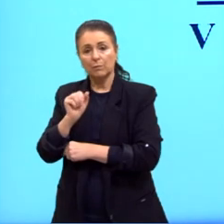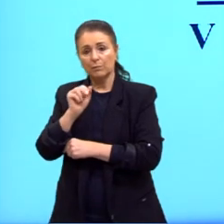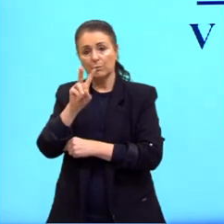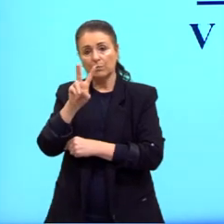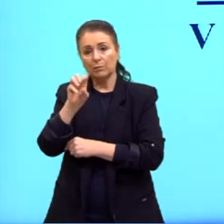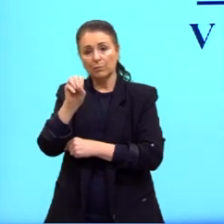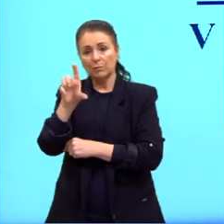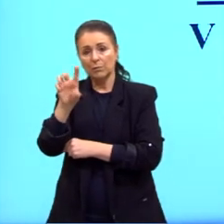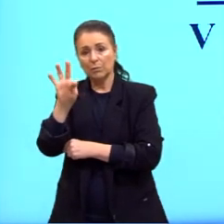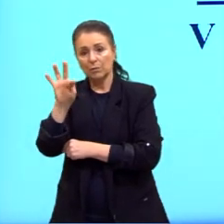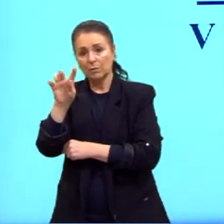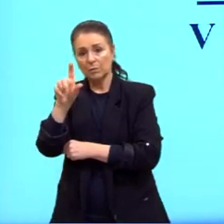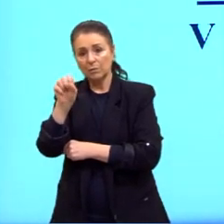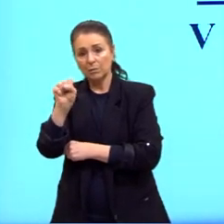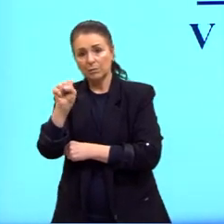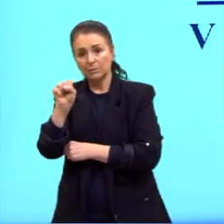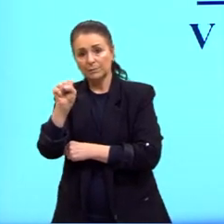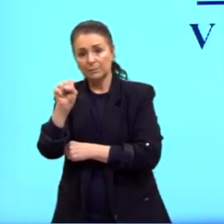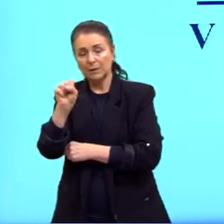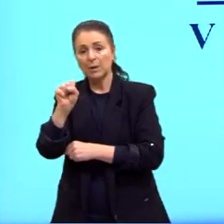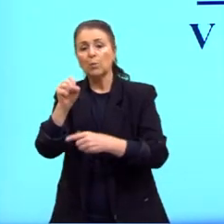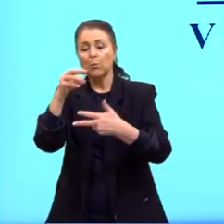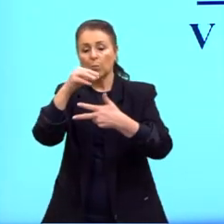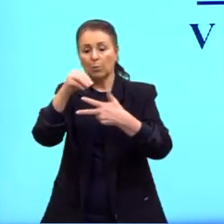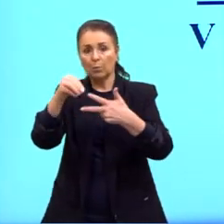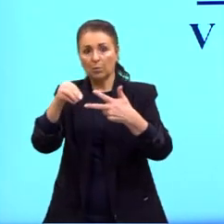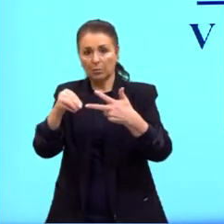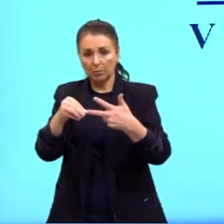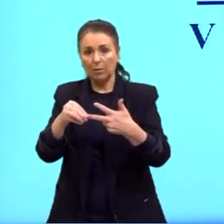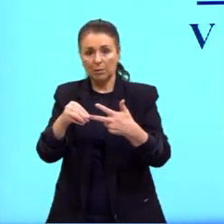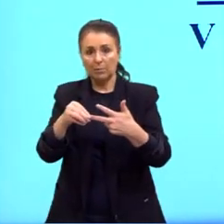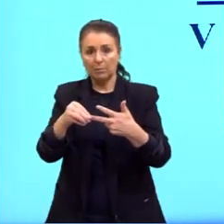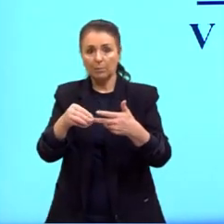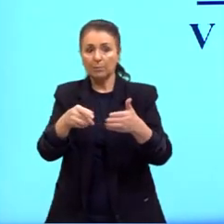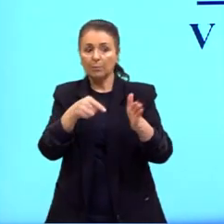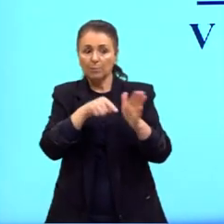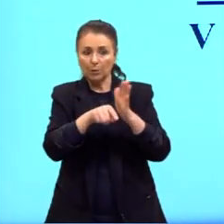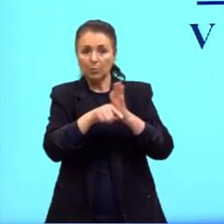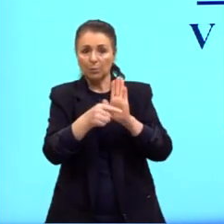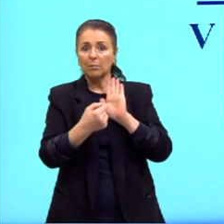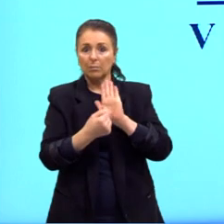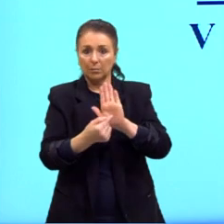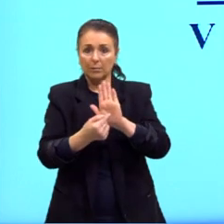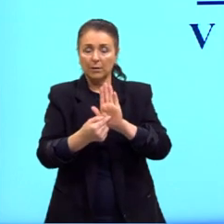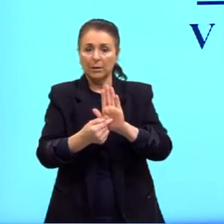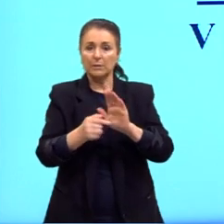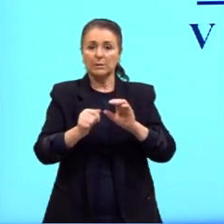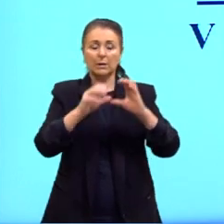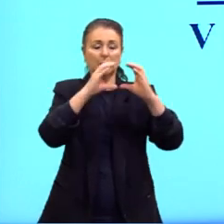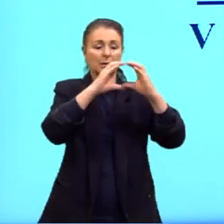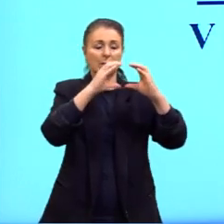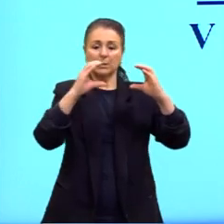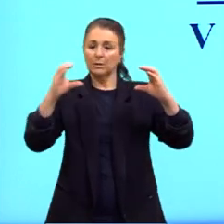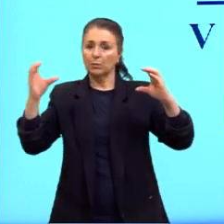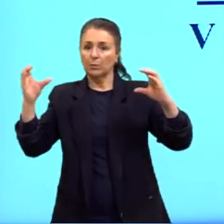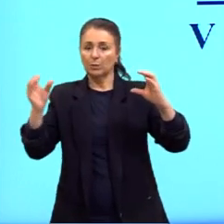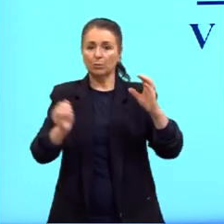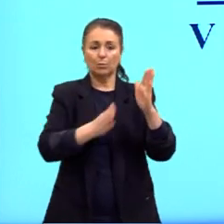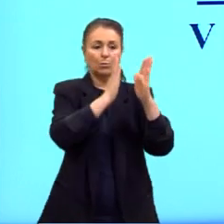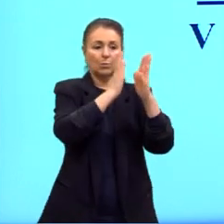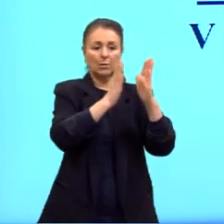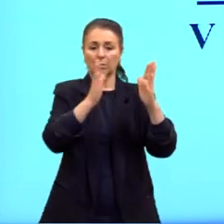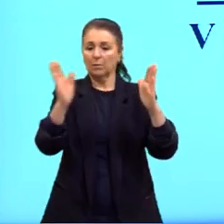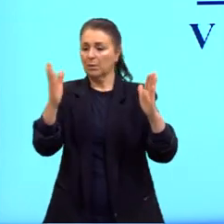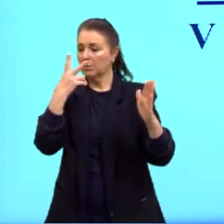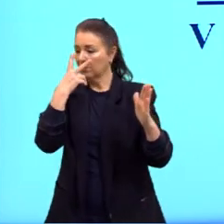e é isso que o Enem perde mais de vocês vocês saberem que por exemplo no circuito em série né isso que vai ser